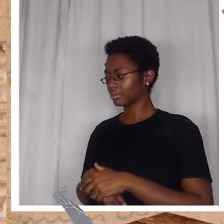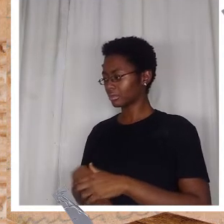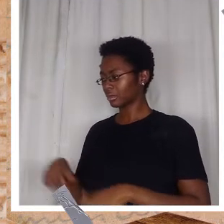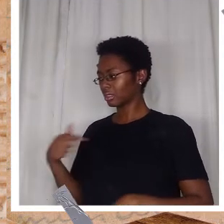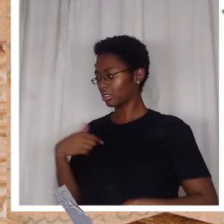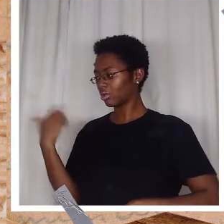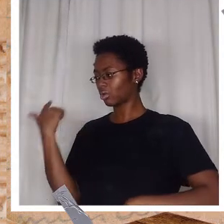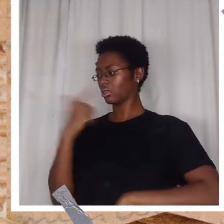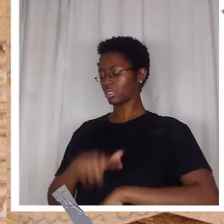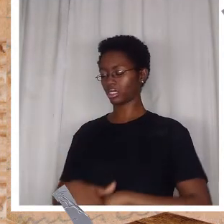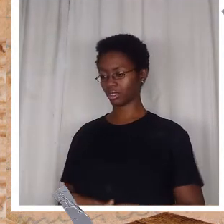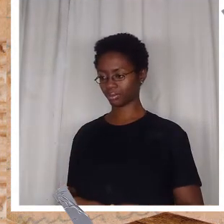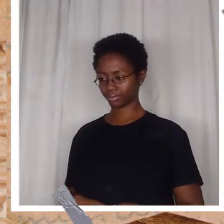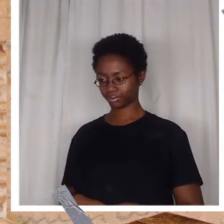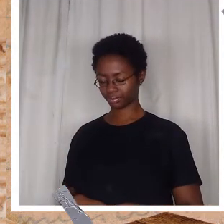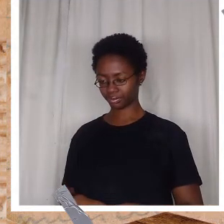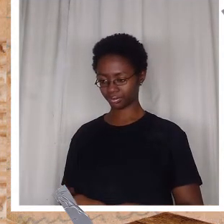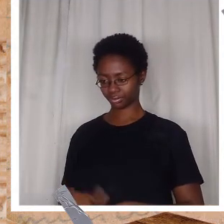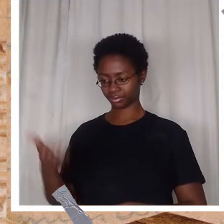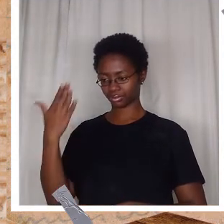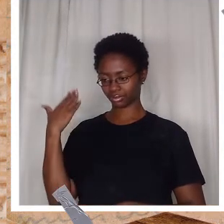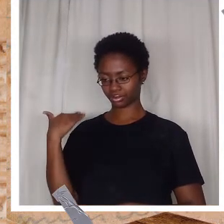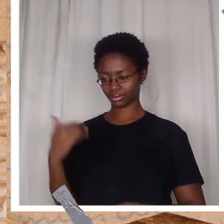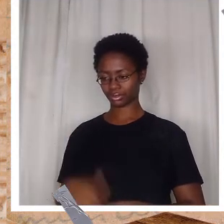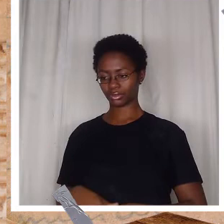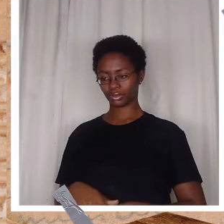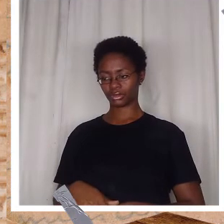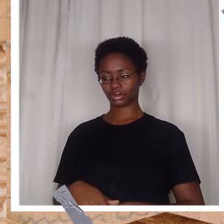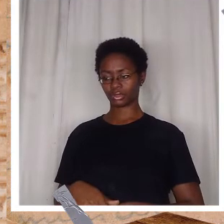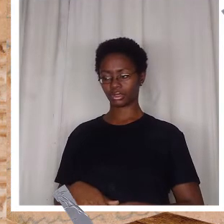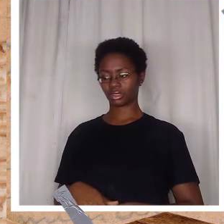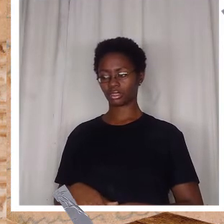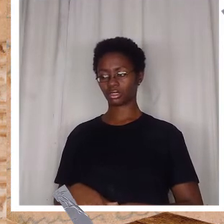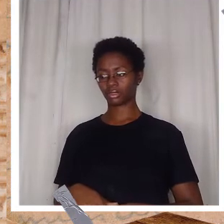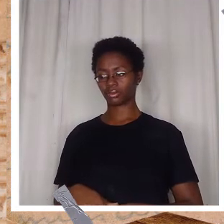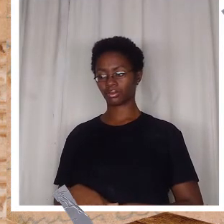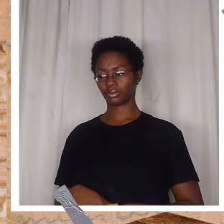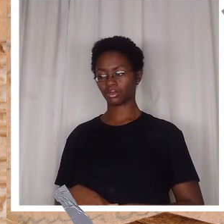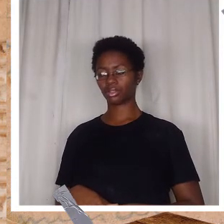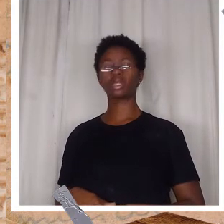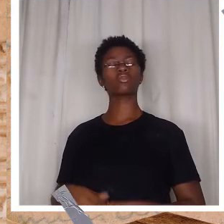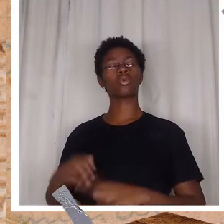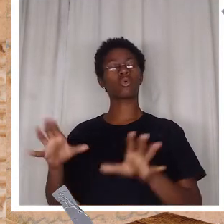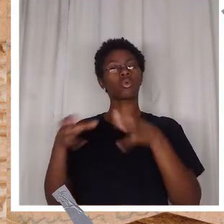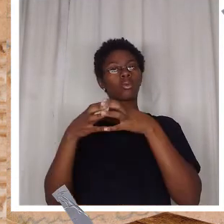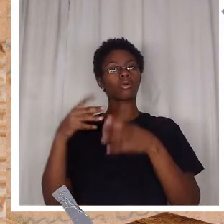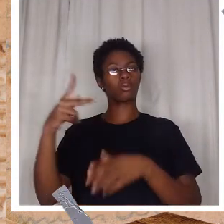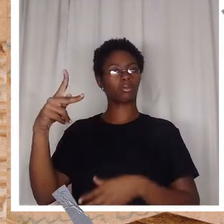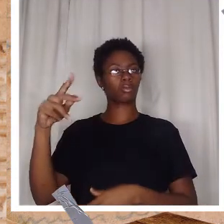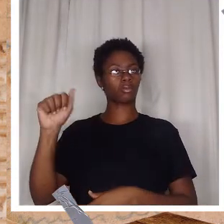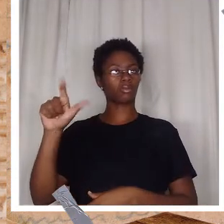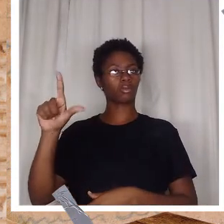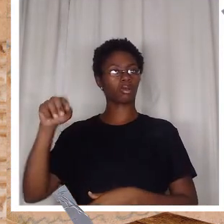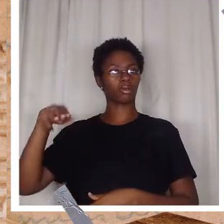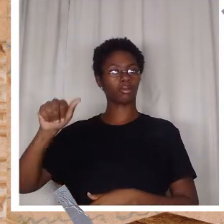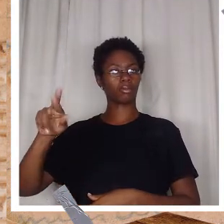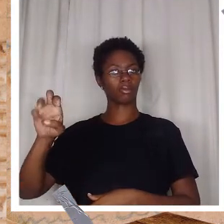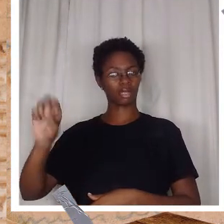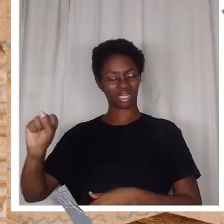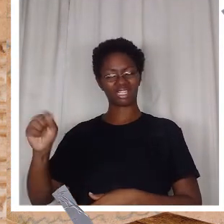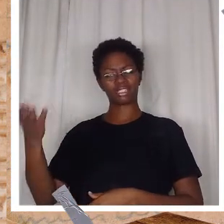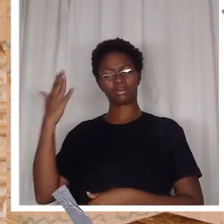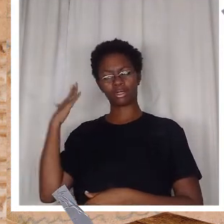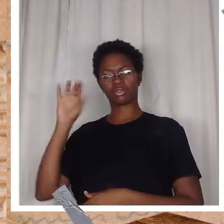incentivo à época, se eu não me falha a memória, da Fundação Cultural Palmares, ainda regida pela Dulce,